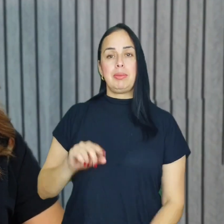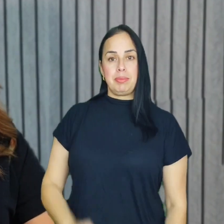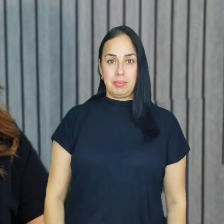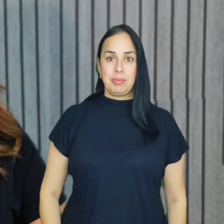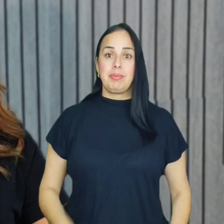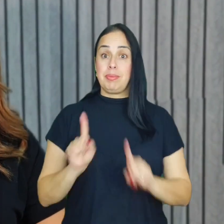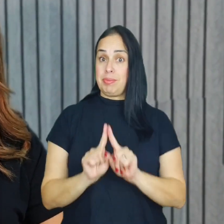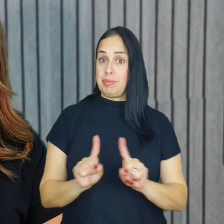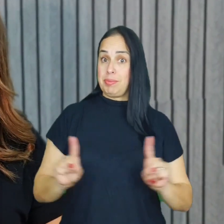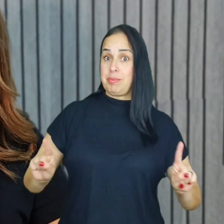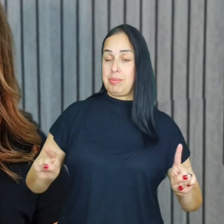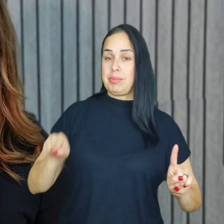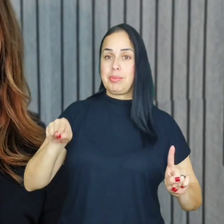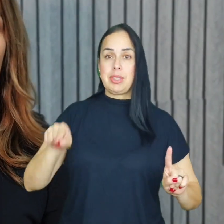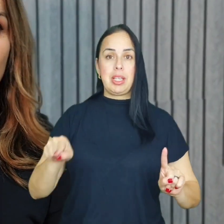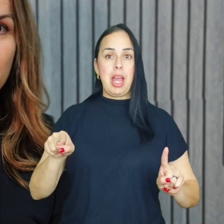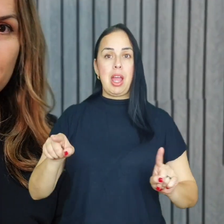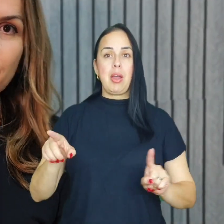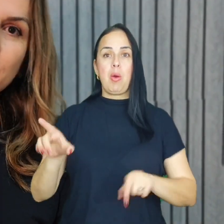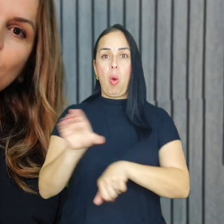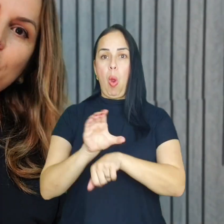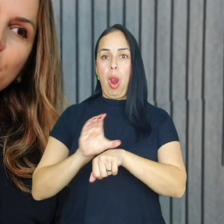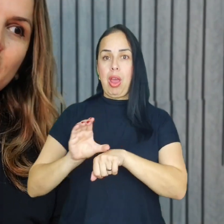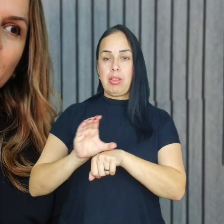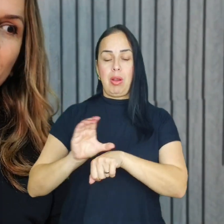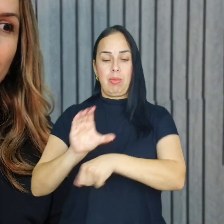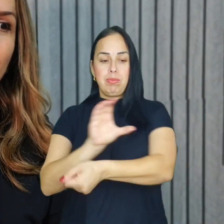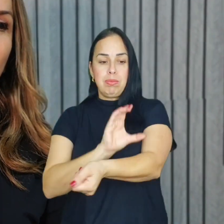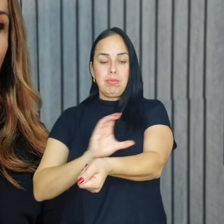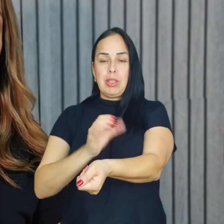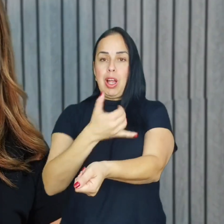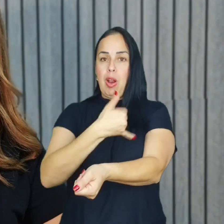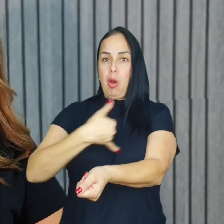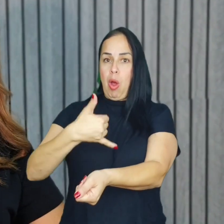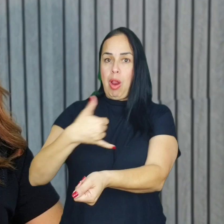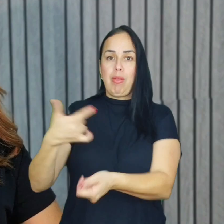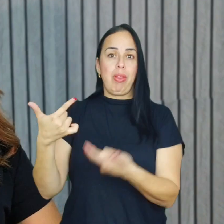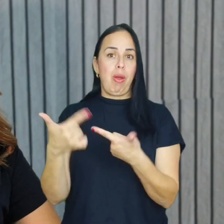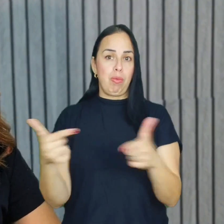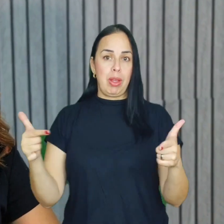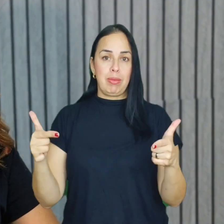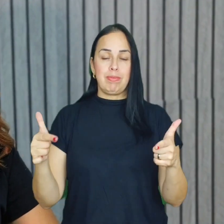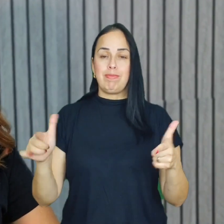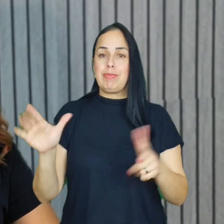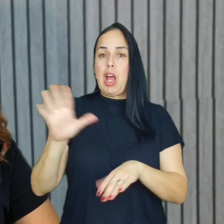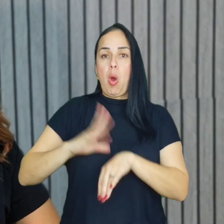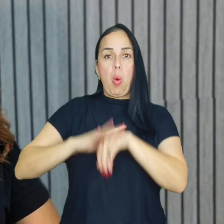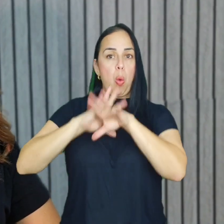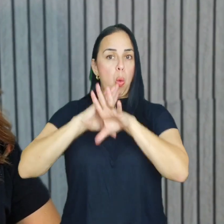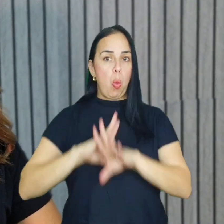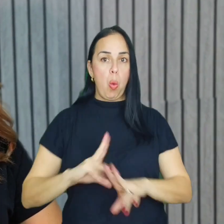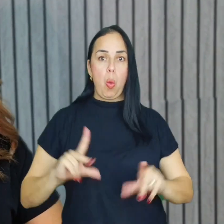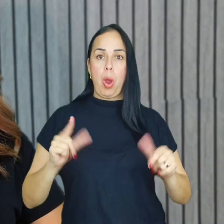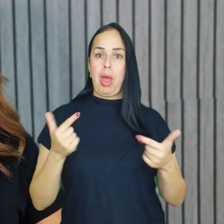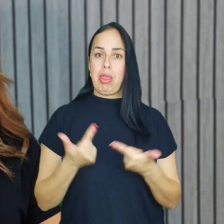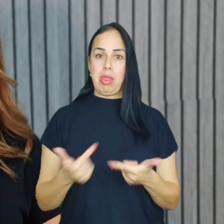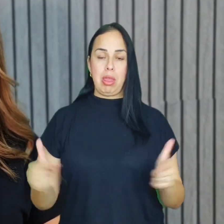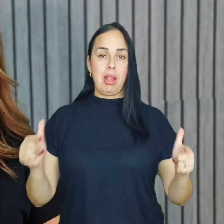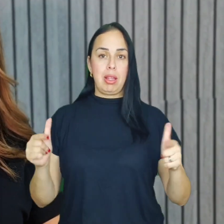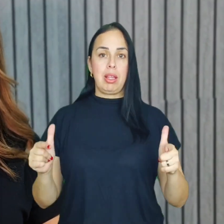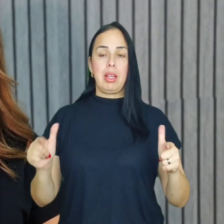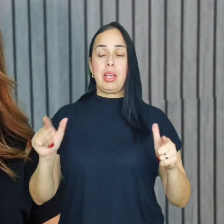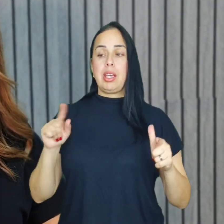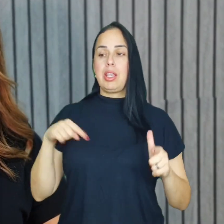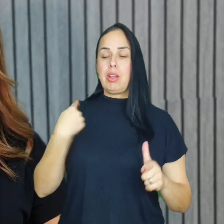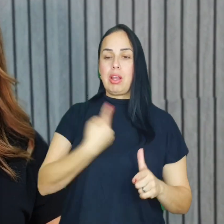ele passou por uma geneticista em São Paulo e descobriu que ele tem uma síndrome que chama Smith-Lemli-Opitz. O corpo dele